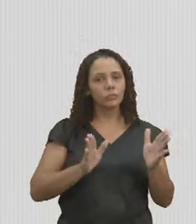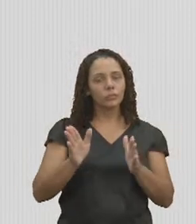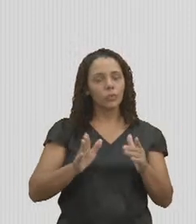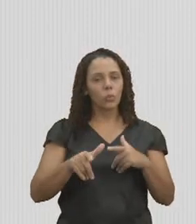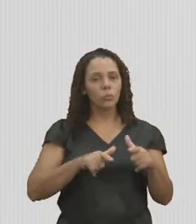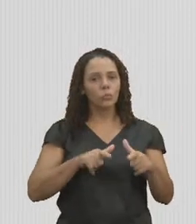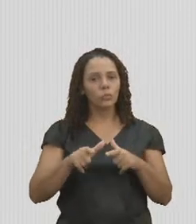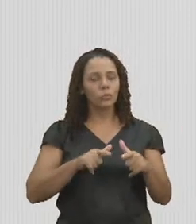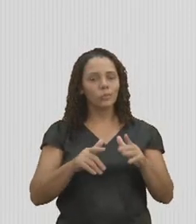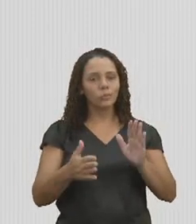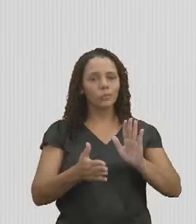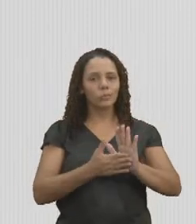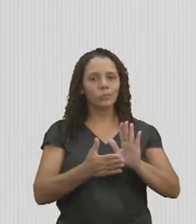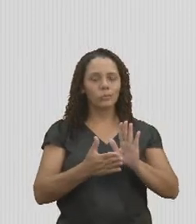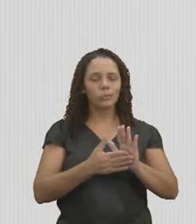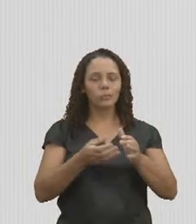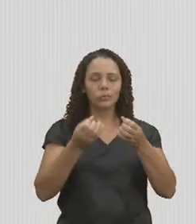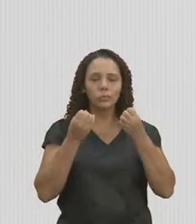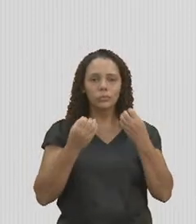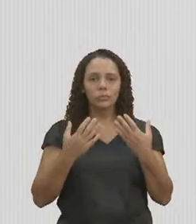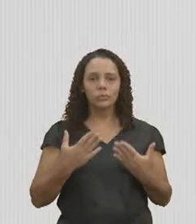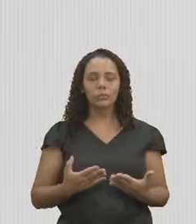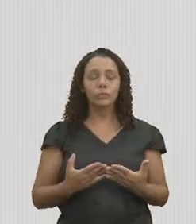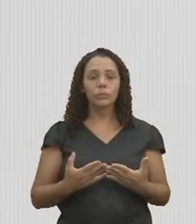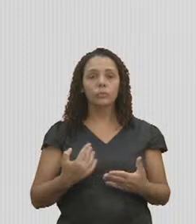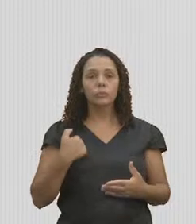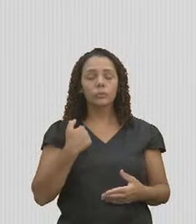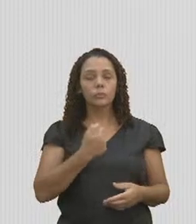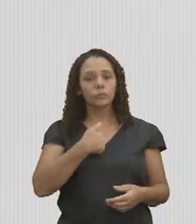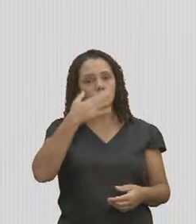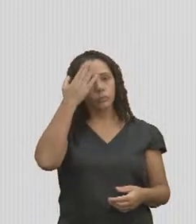trabalho propositivo, proativo, porque a gente sabe que a